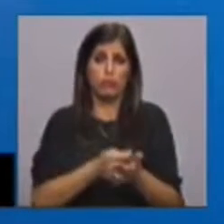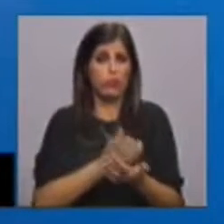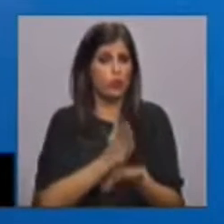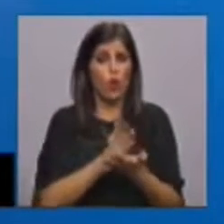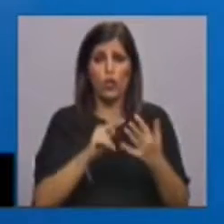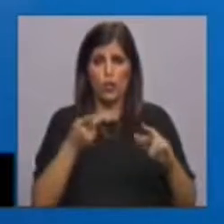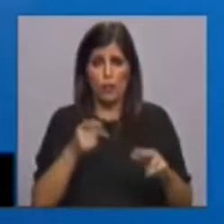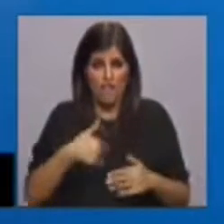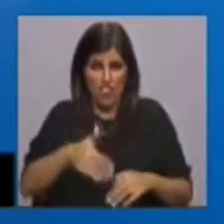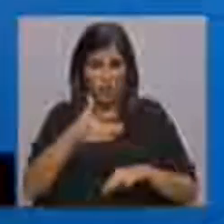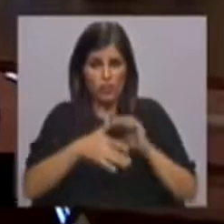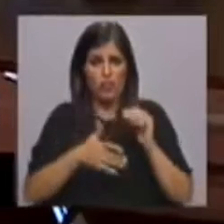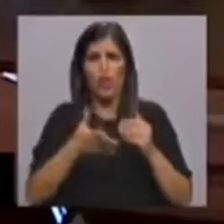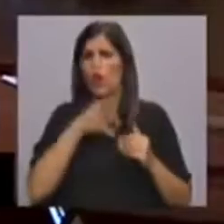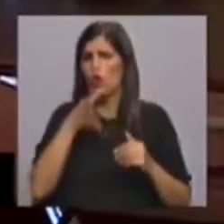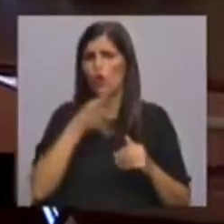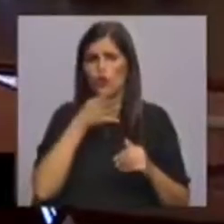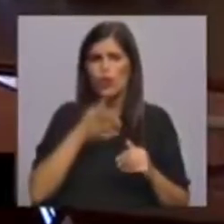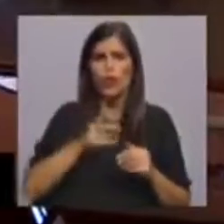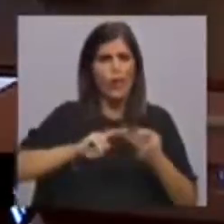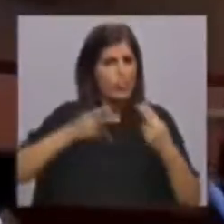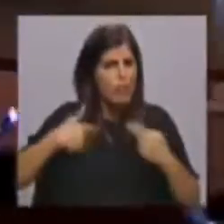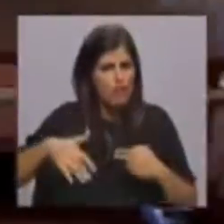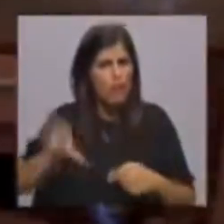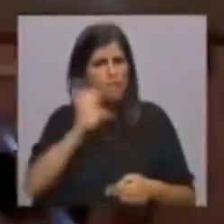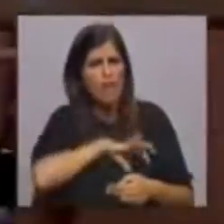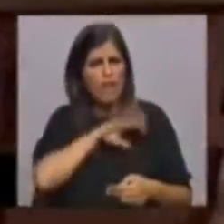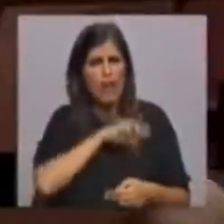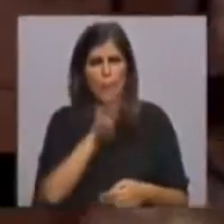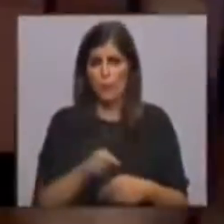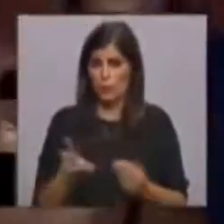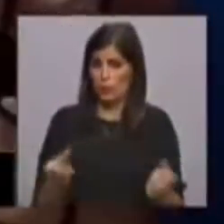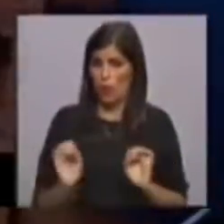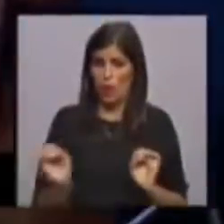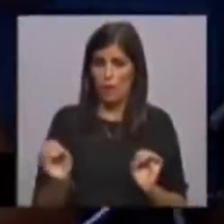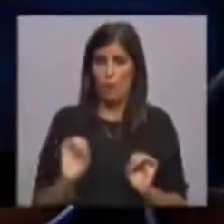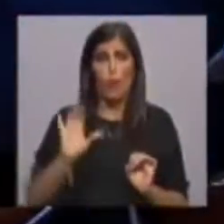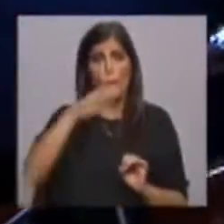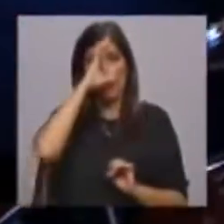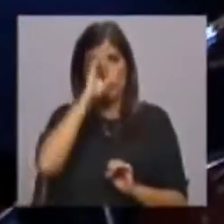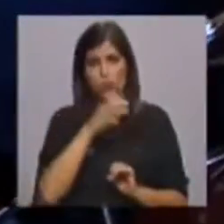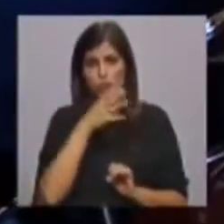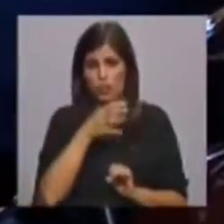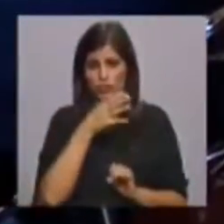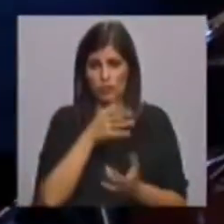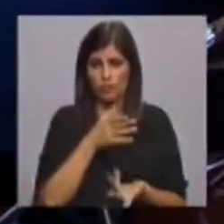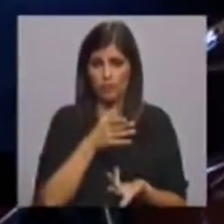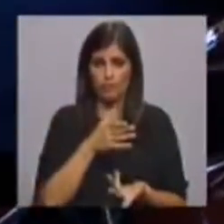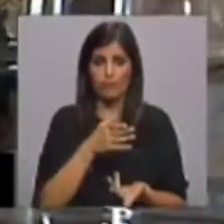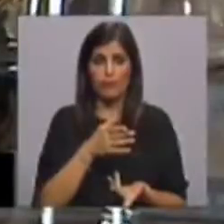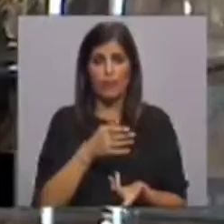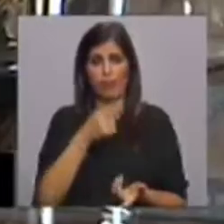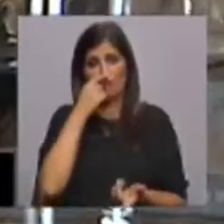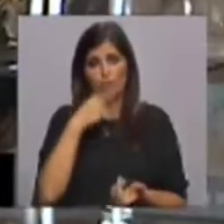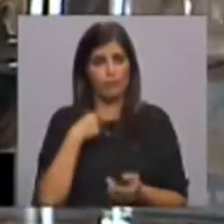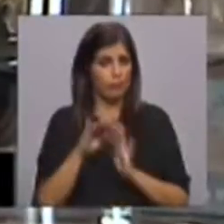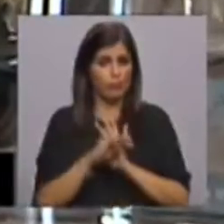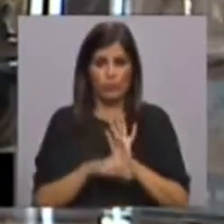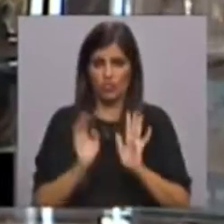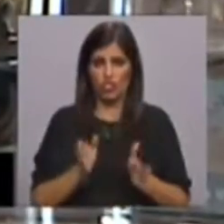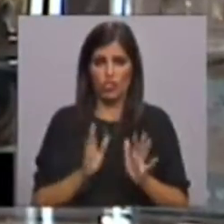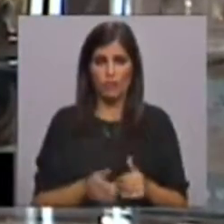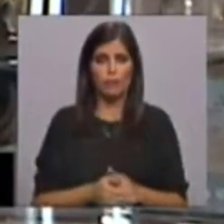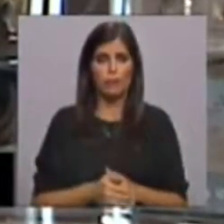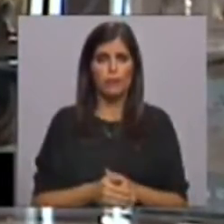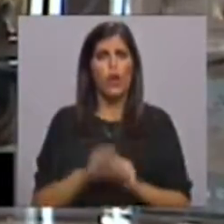digo é que os municípios vão ter milhões milhões sem os quais o próprio o primeiro-ministro vaticino o fracasso do processo o